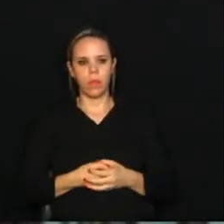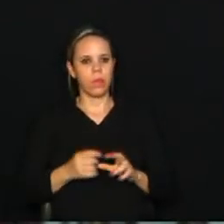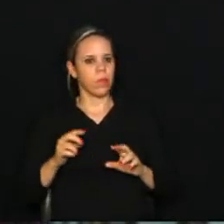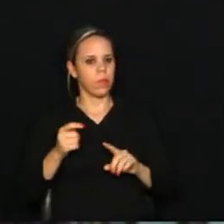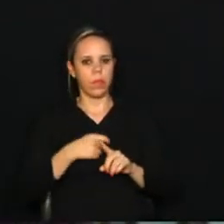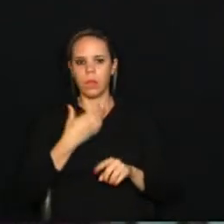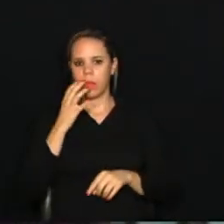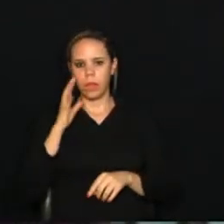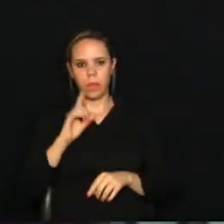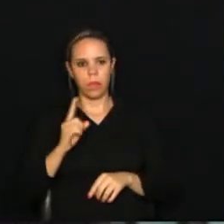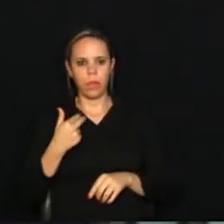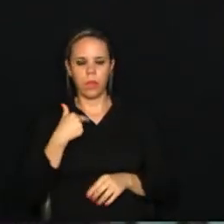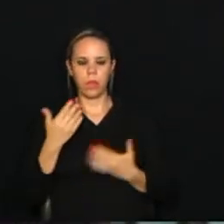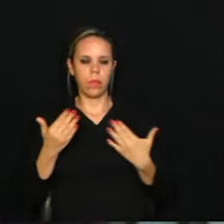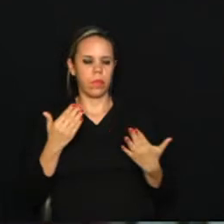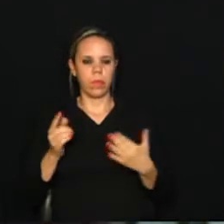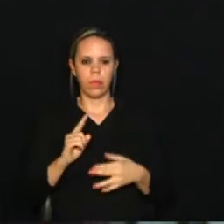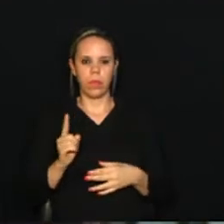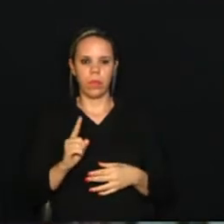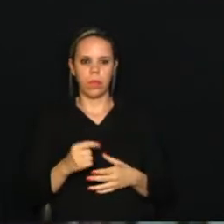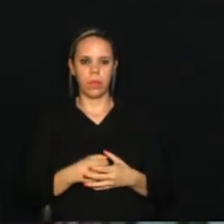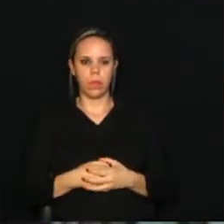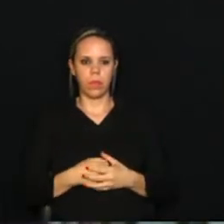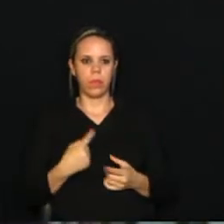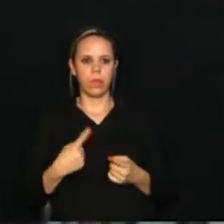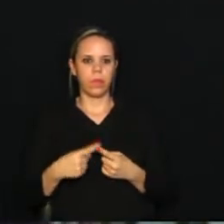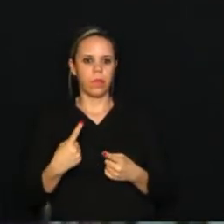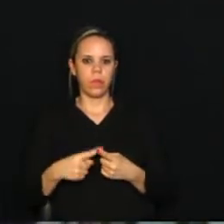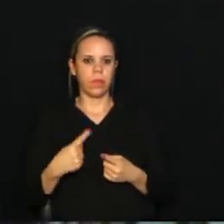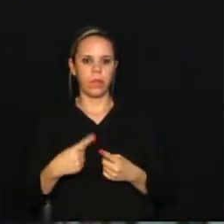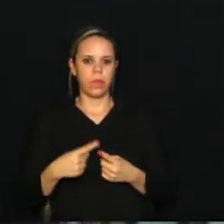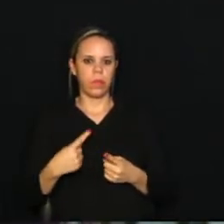fevereiro. Por quê? Porque